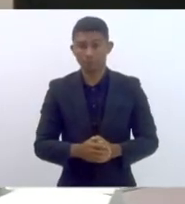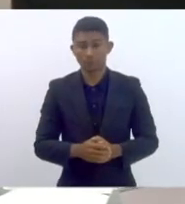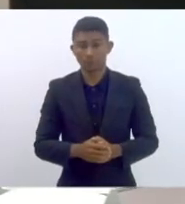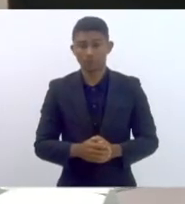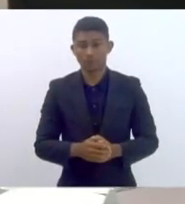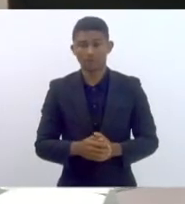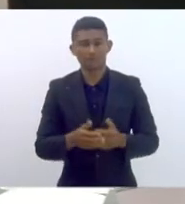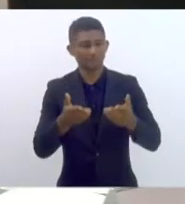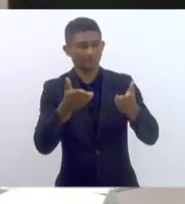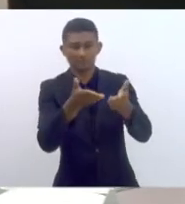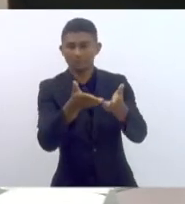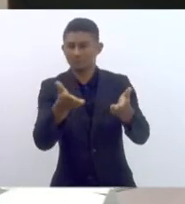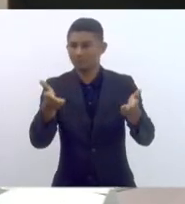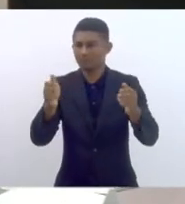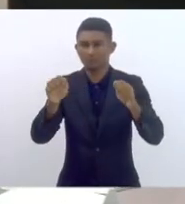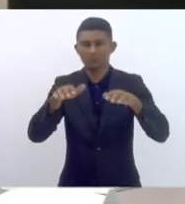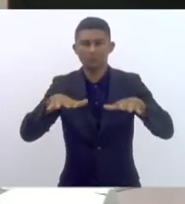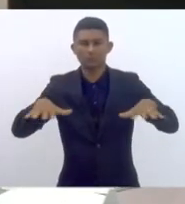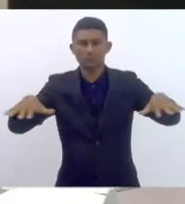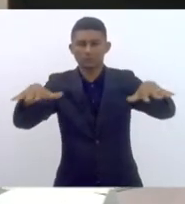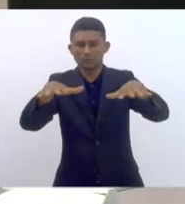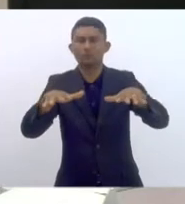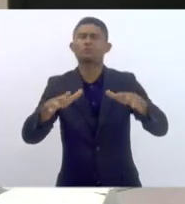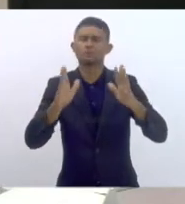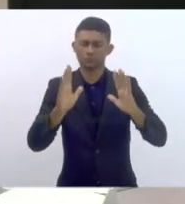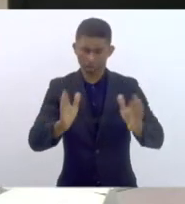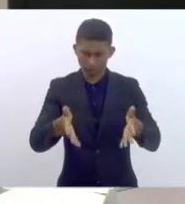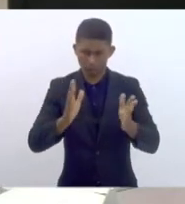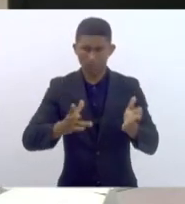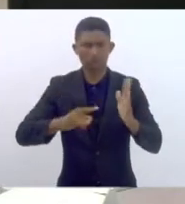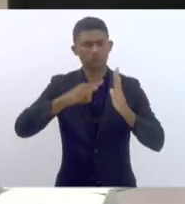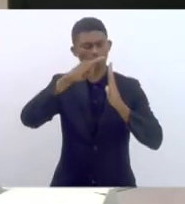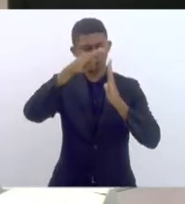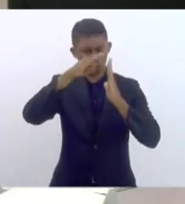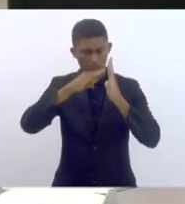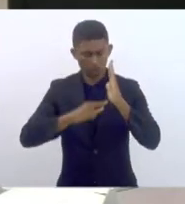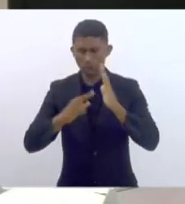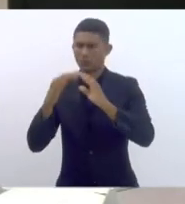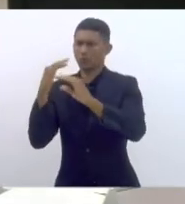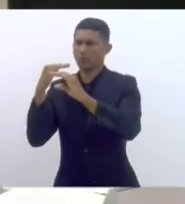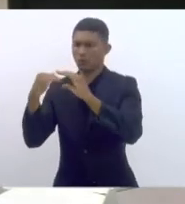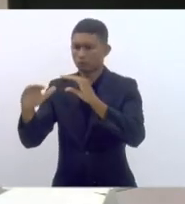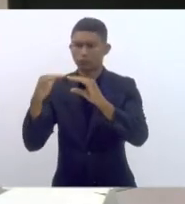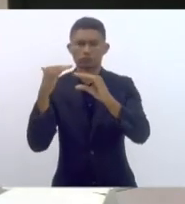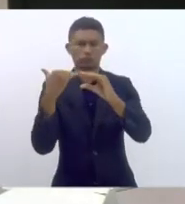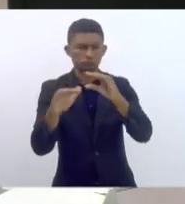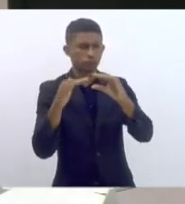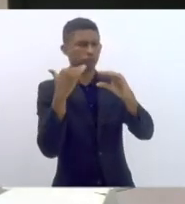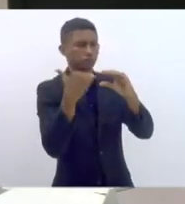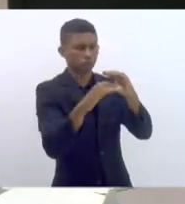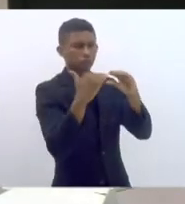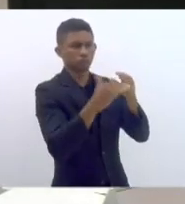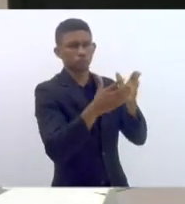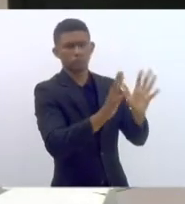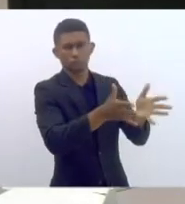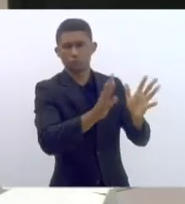todos os senhores receberam o ofício original com uma cópia que foi feita